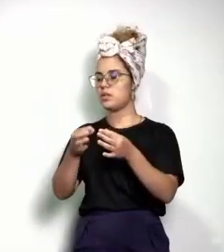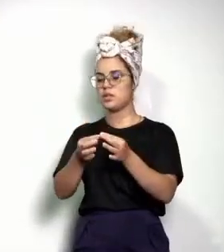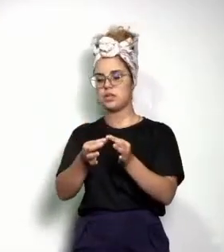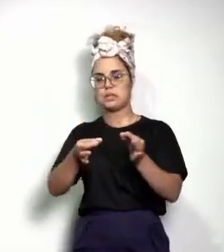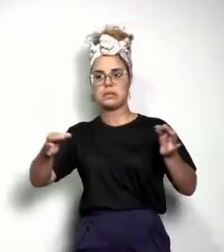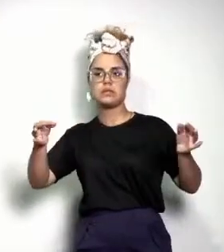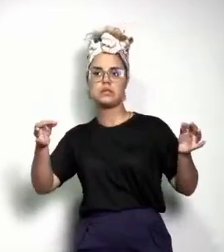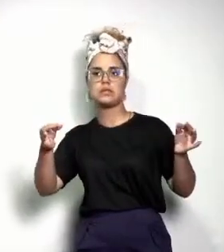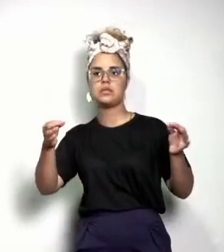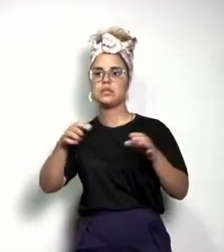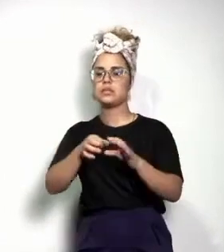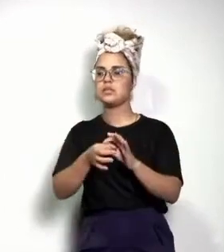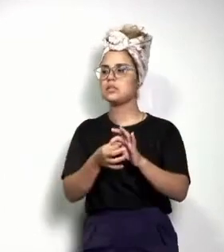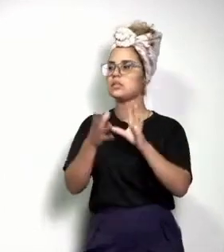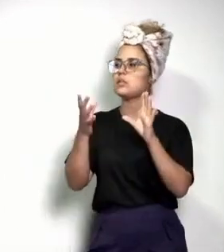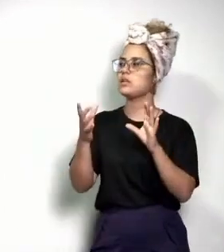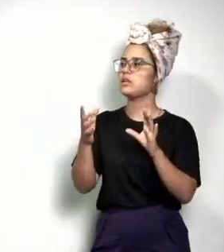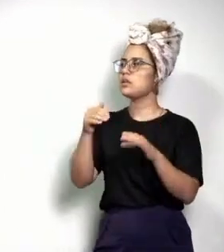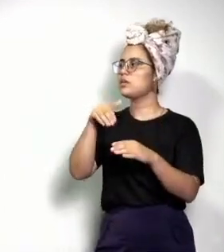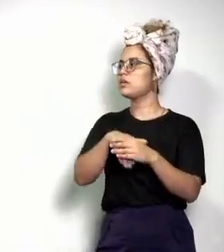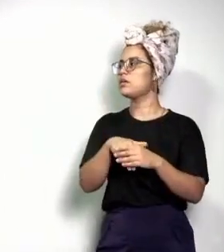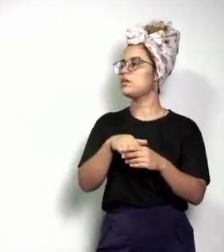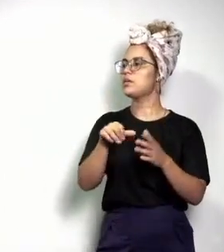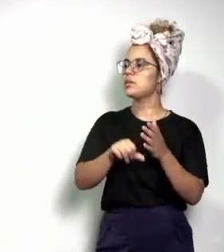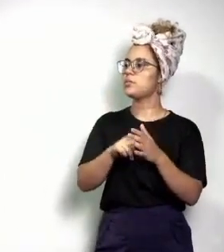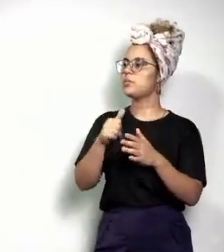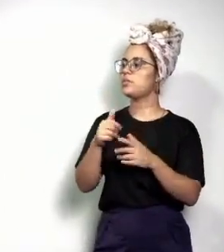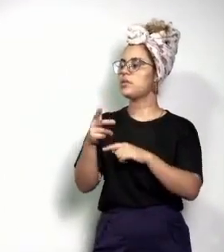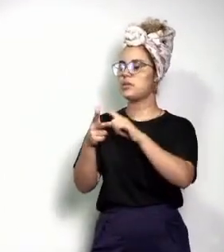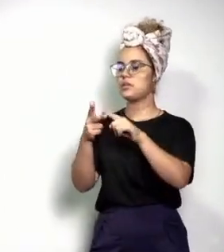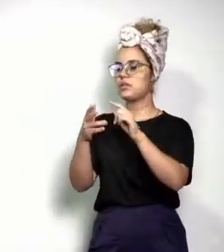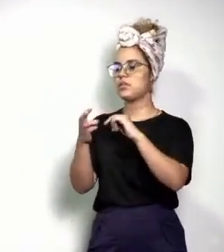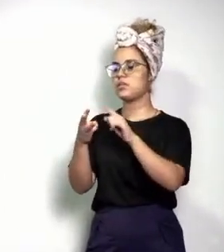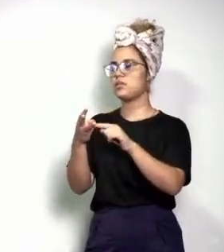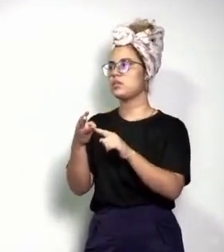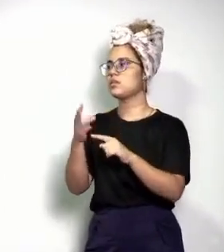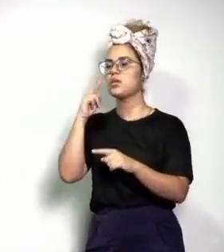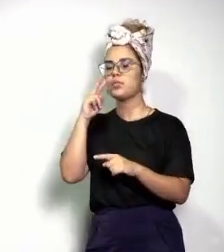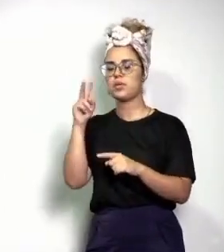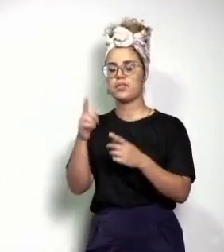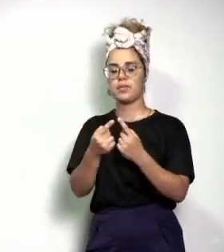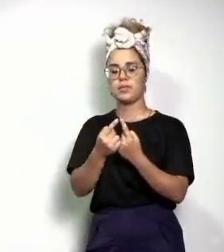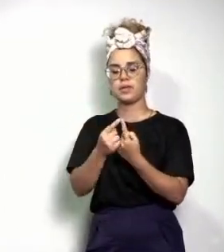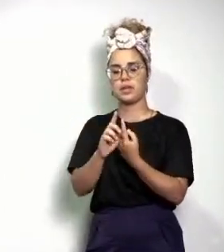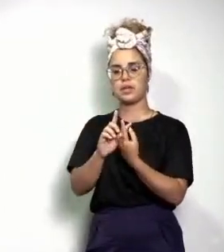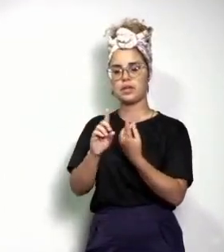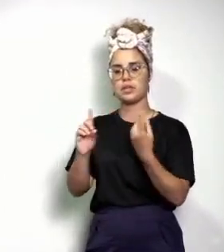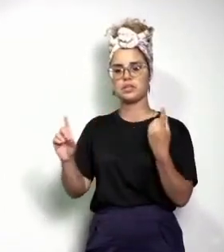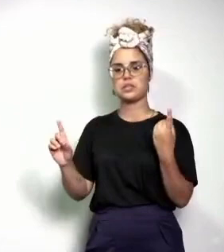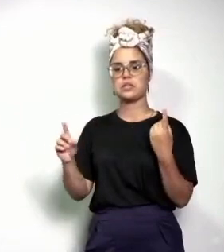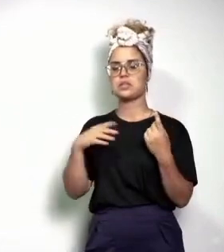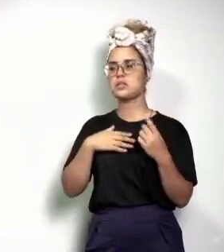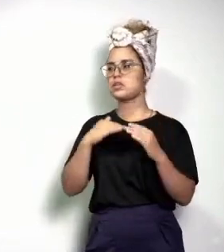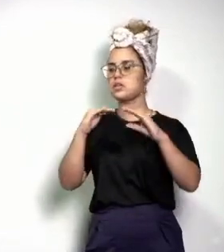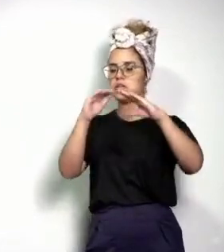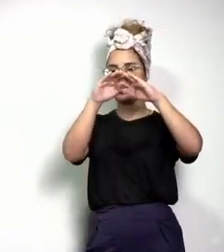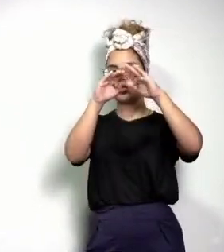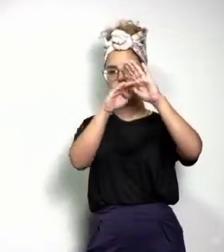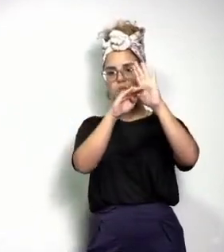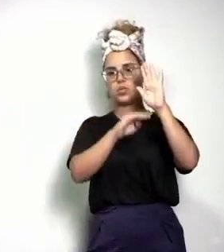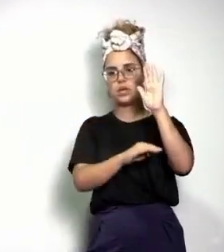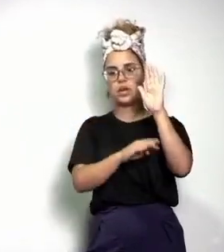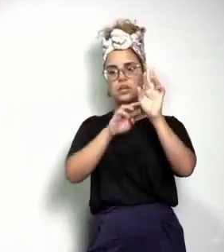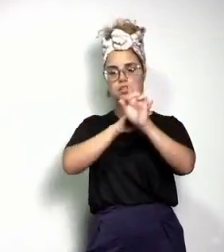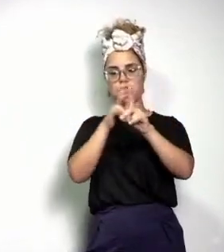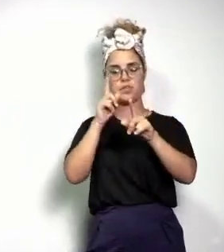A gente libera aqui. Então, essa daqui é da primeira, essa é da segunda, da terceira. Dá para ver pela distância, né? Elas são em alturas diferentes, até para não